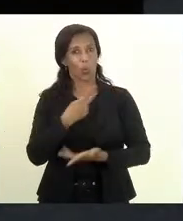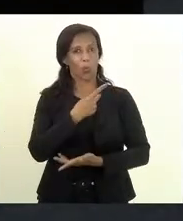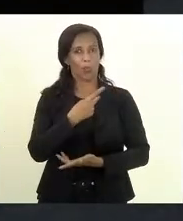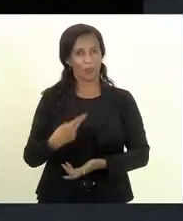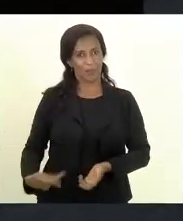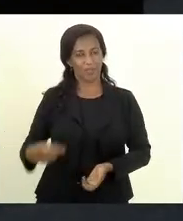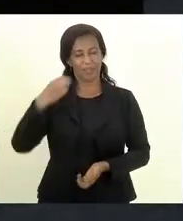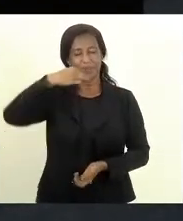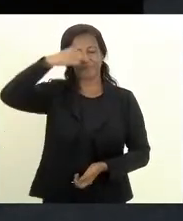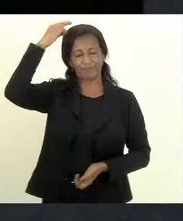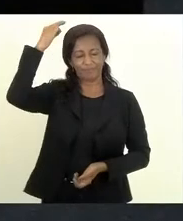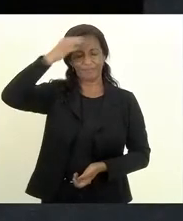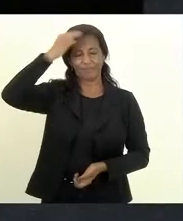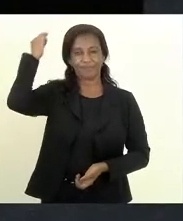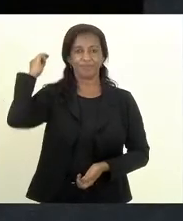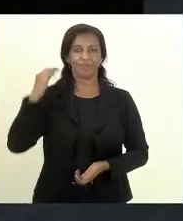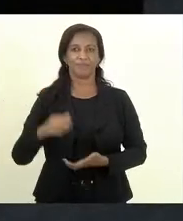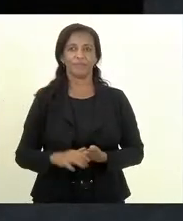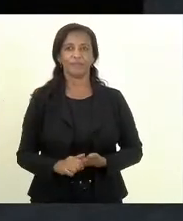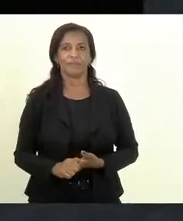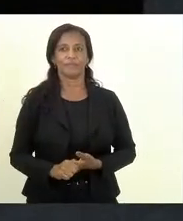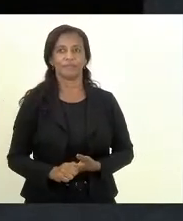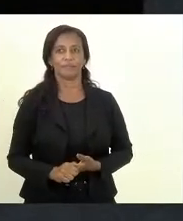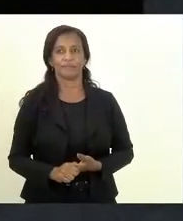deputado Márcio Pacheco, que